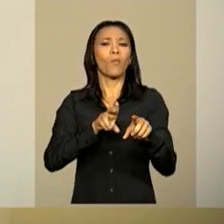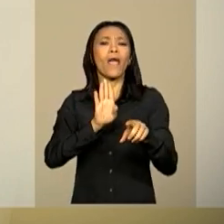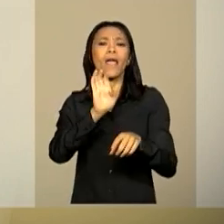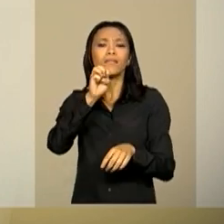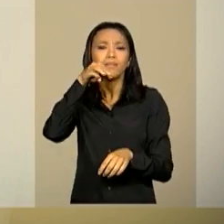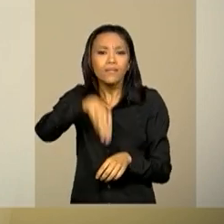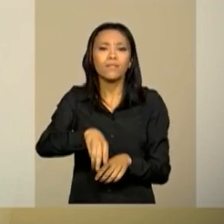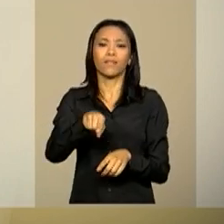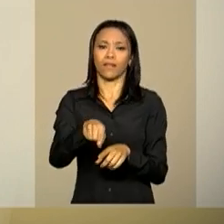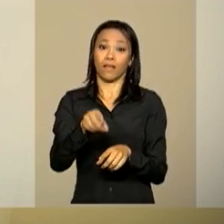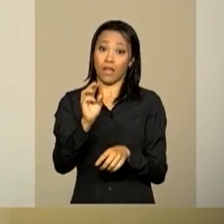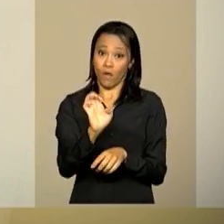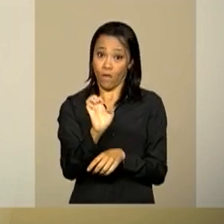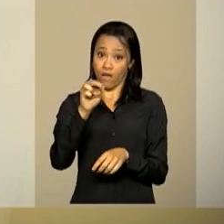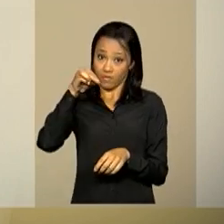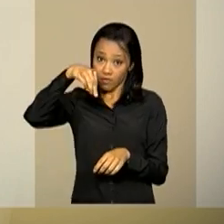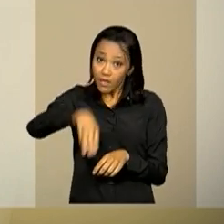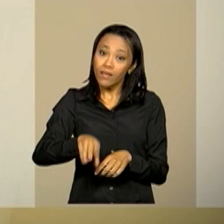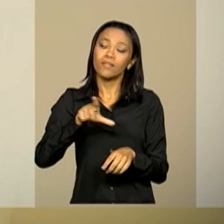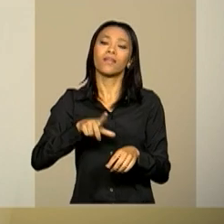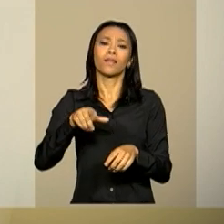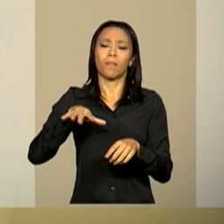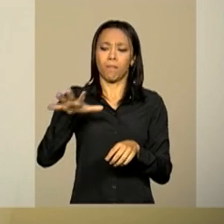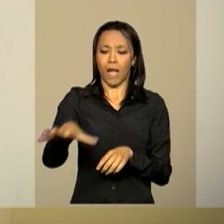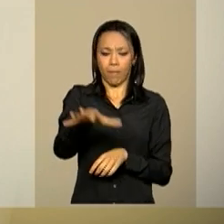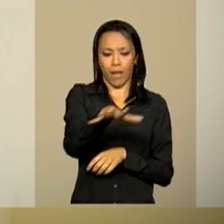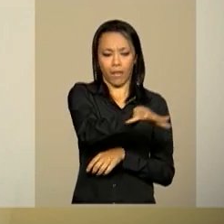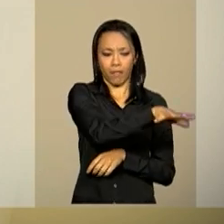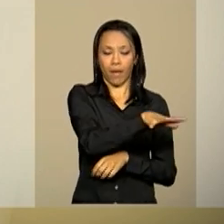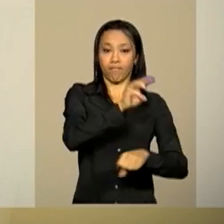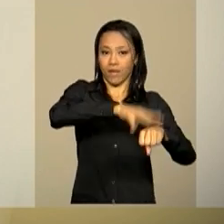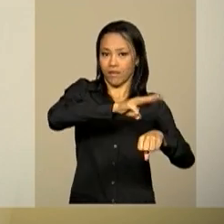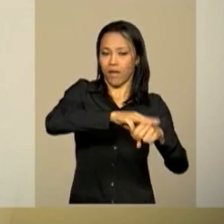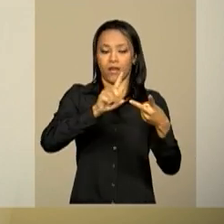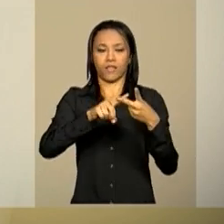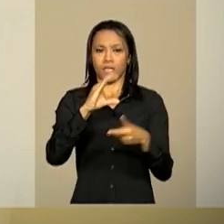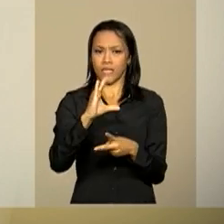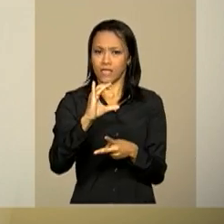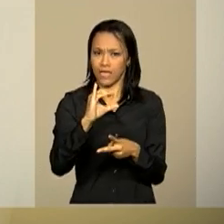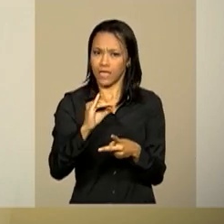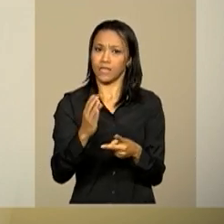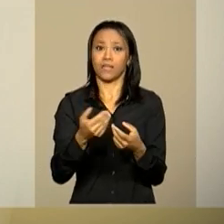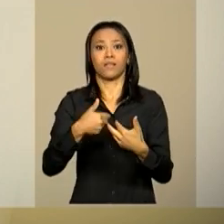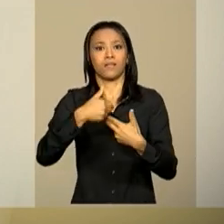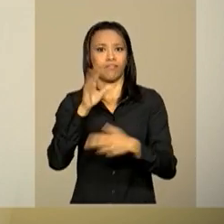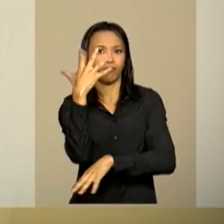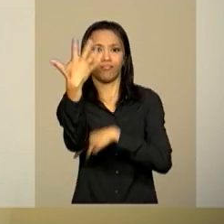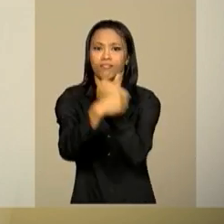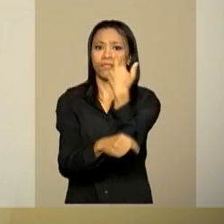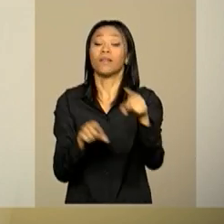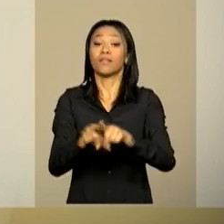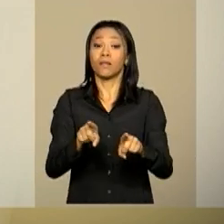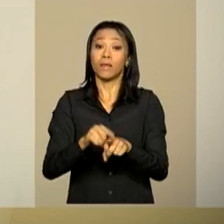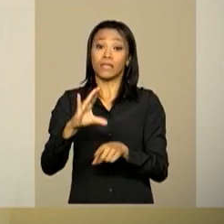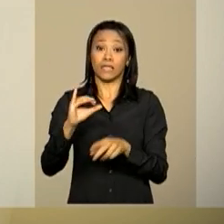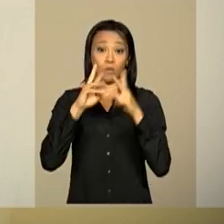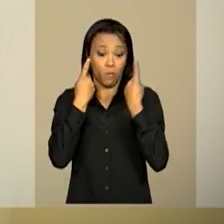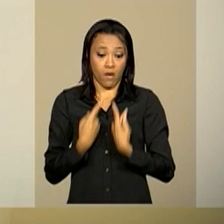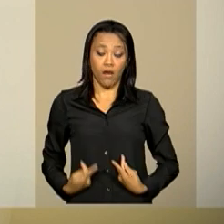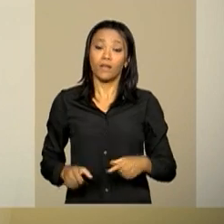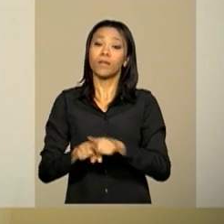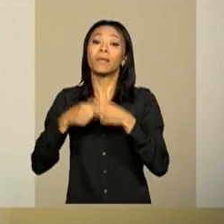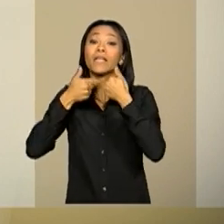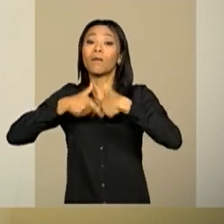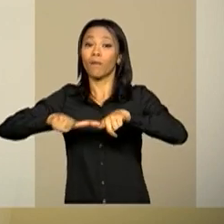Ensino Médio o Enem tem quatro áreas de conhecimento matemática ciências da natureza ciências humanas e